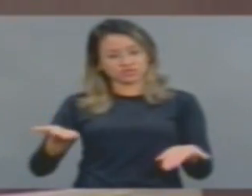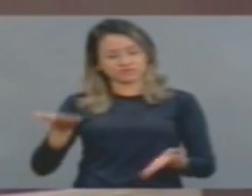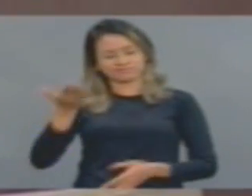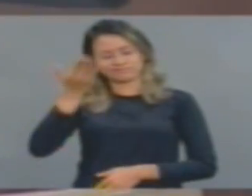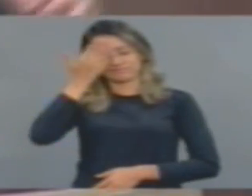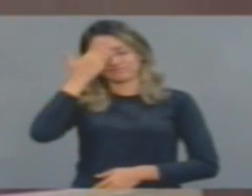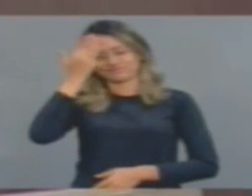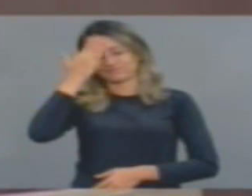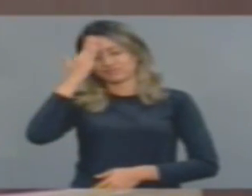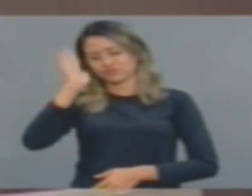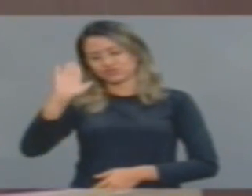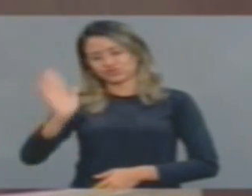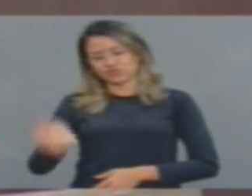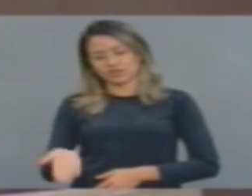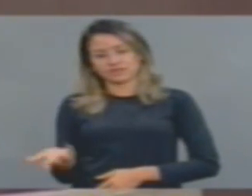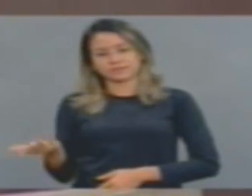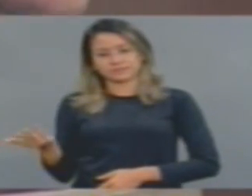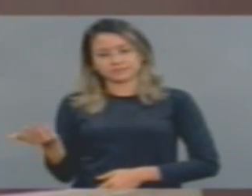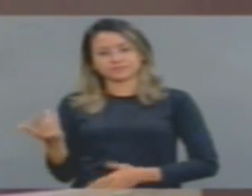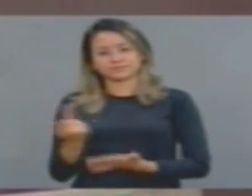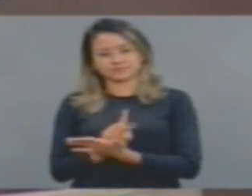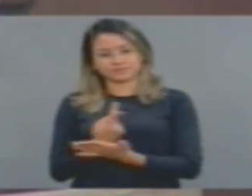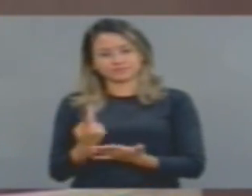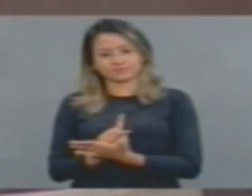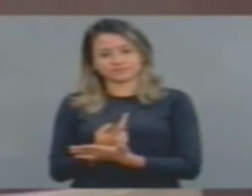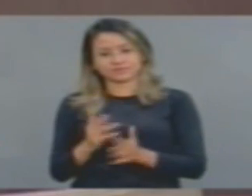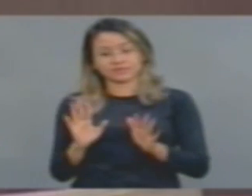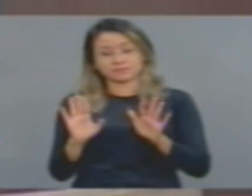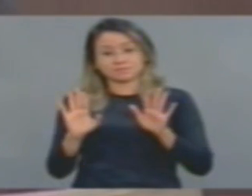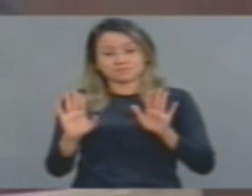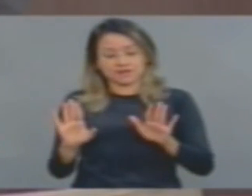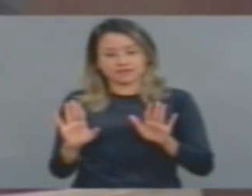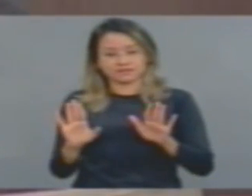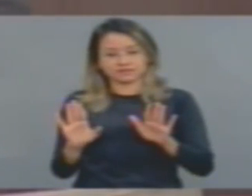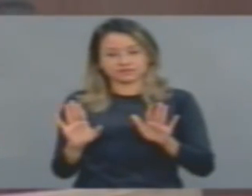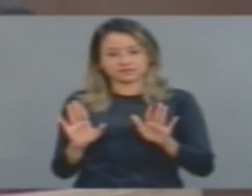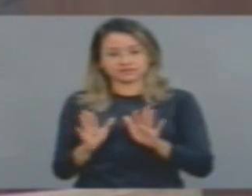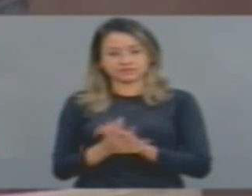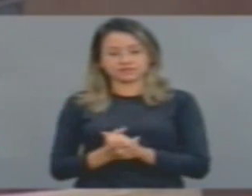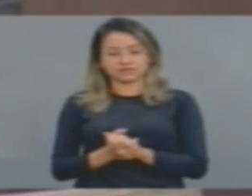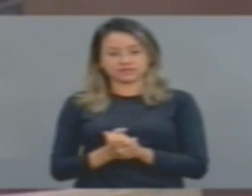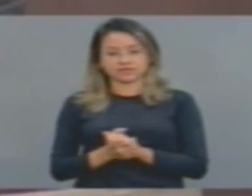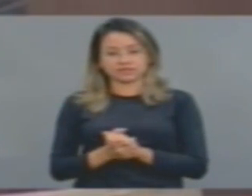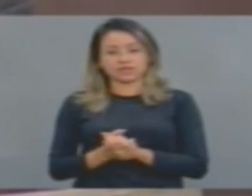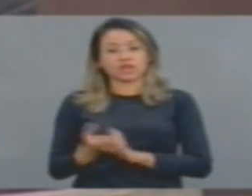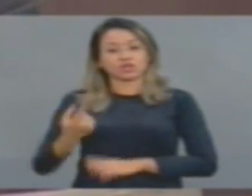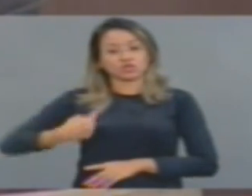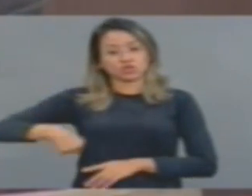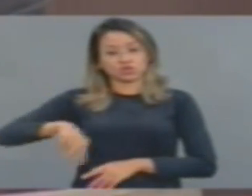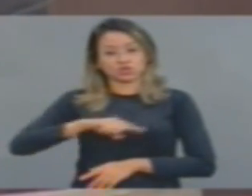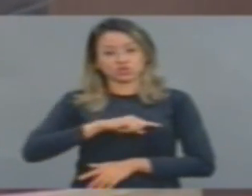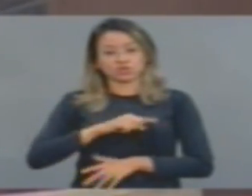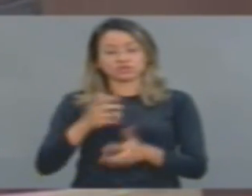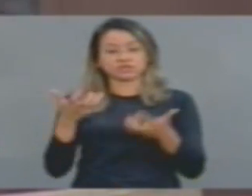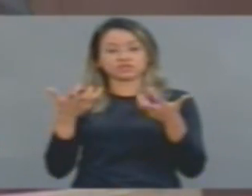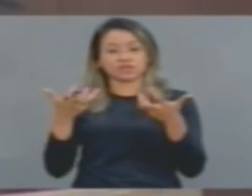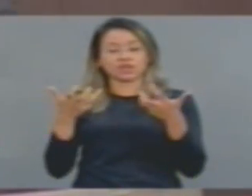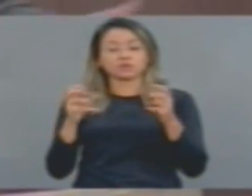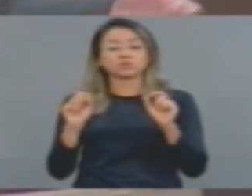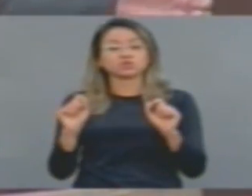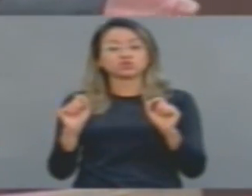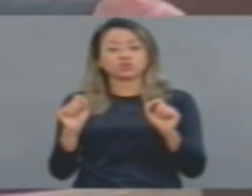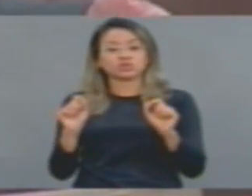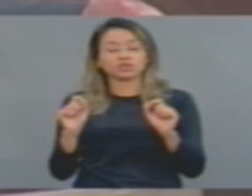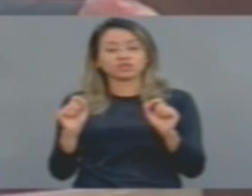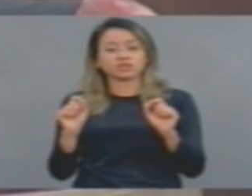convencidos de que o sistema está em colapso. Mas, mais do que isso, nós requeremos a moratória